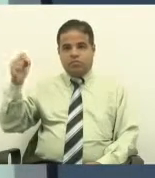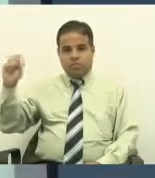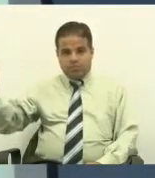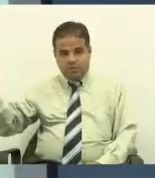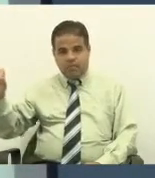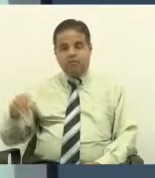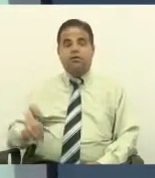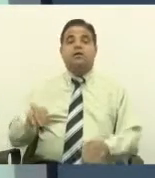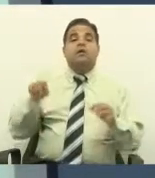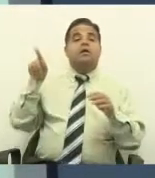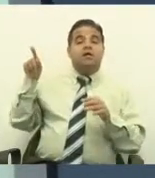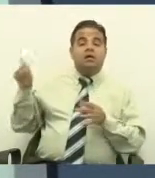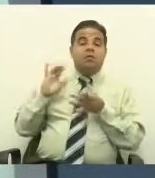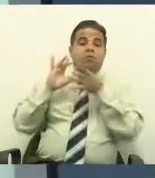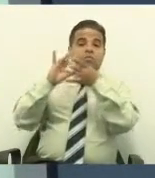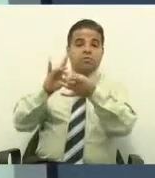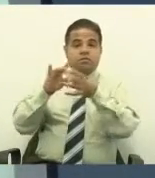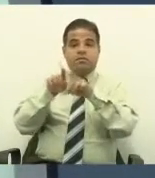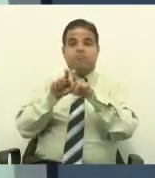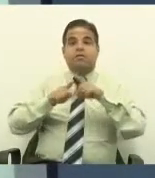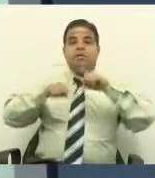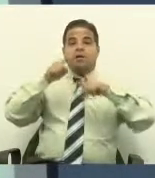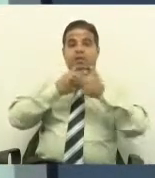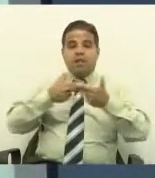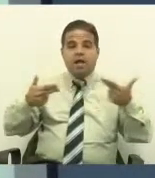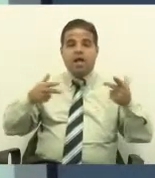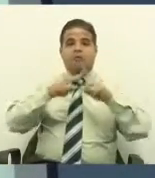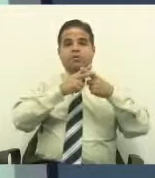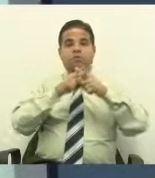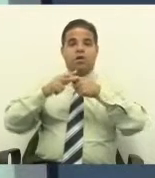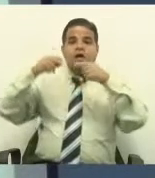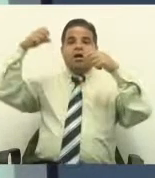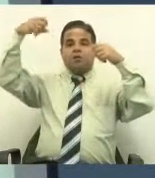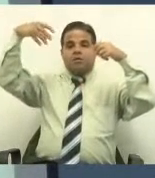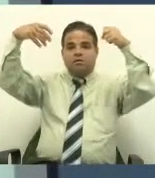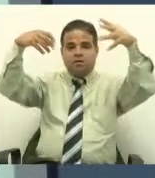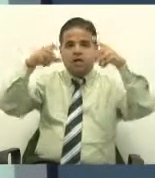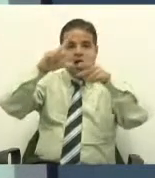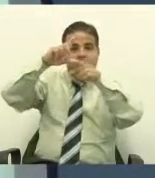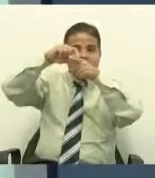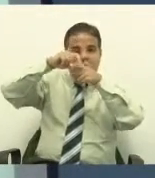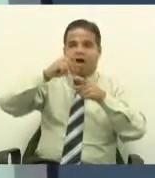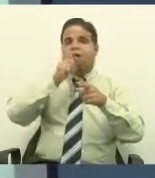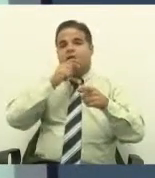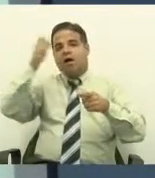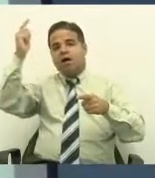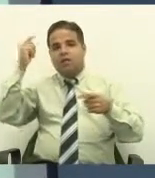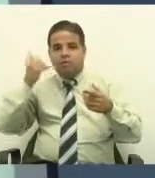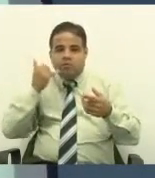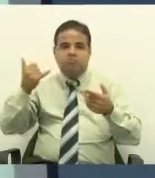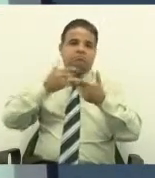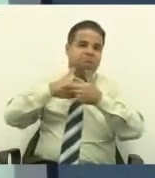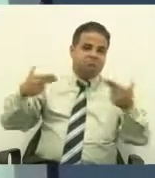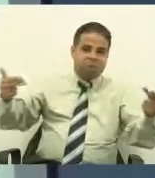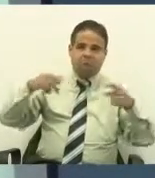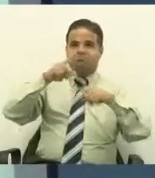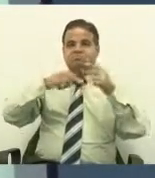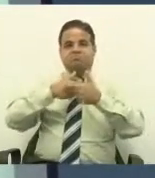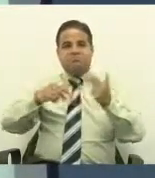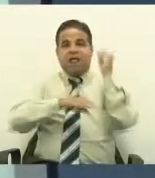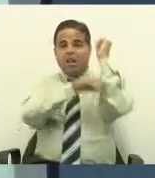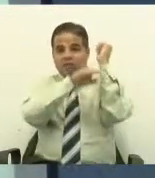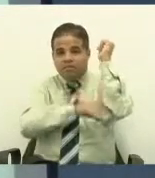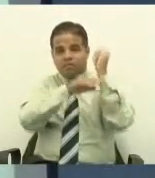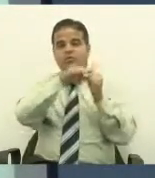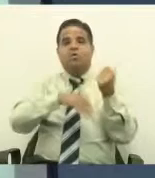R$ 6.196.567.80, que consolida em materiais de manutenção, lâmpadas, tintas, cadeados, água, luz, telefonia, manutenção de